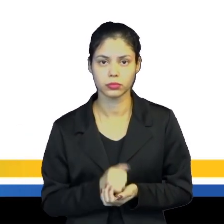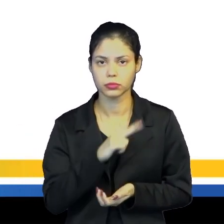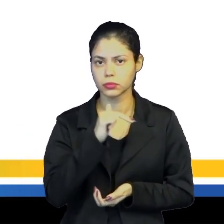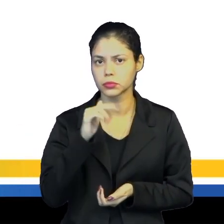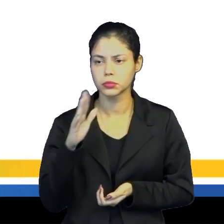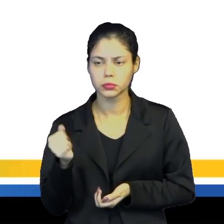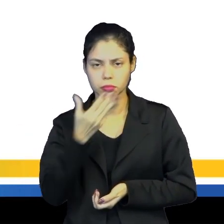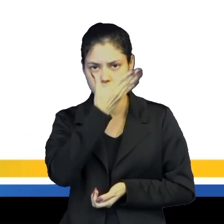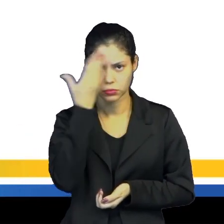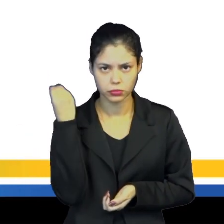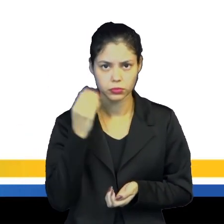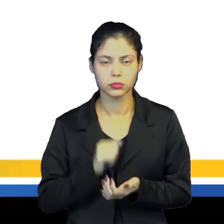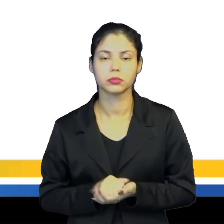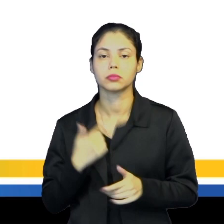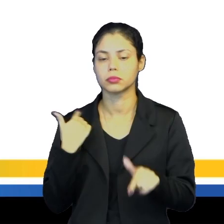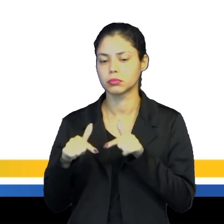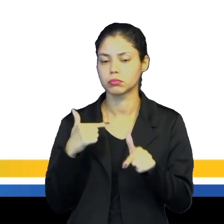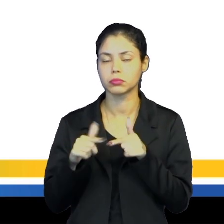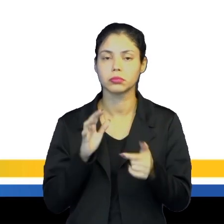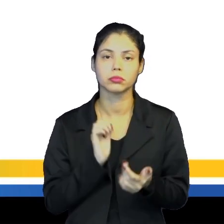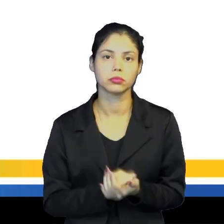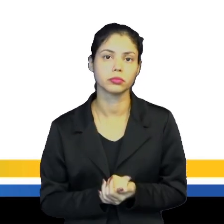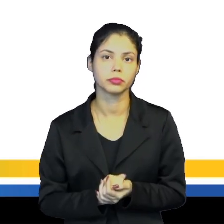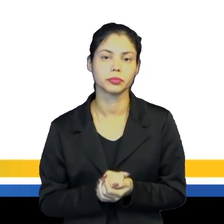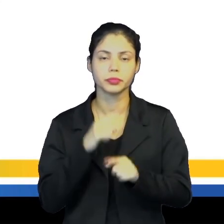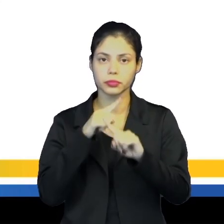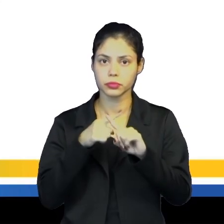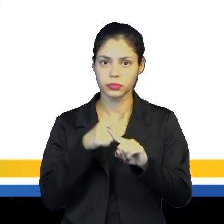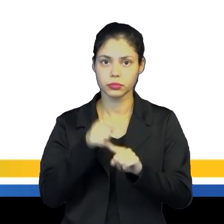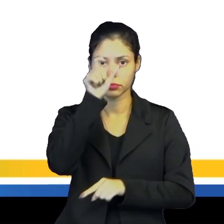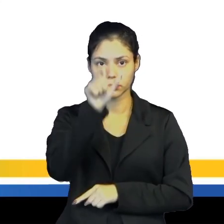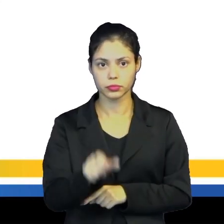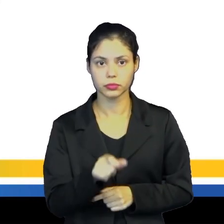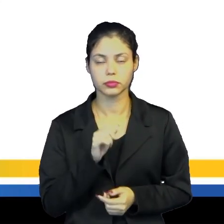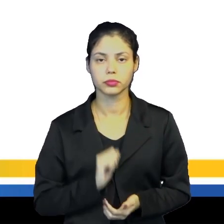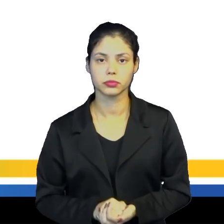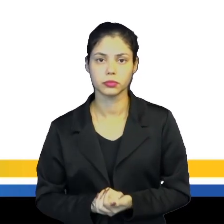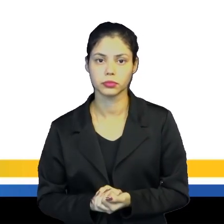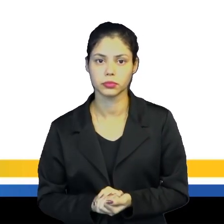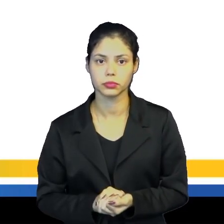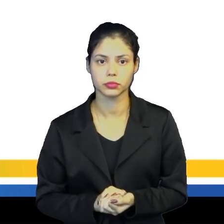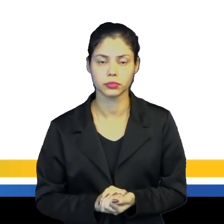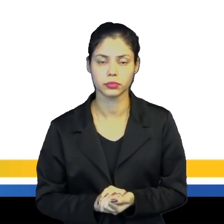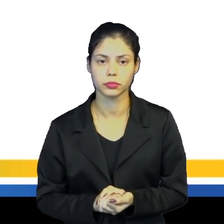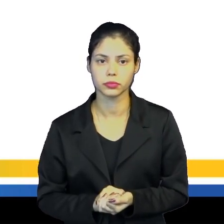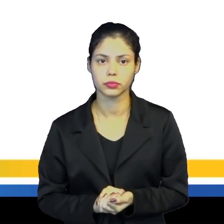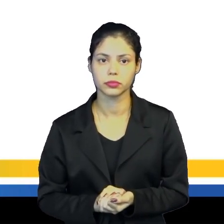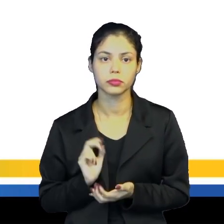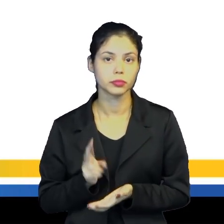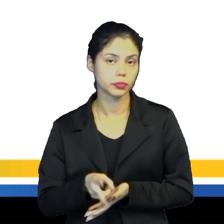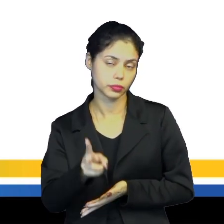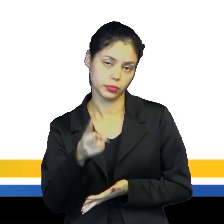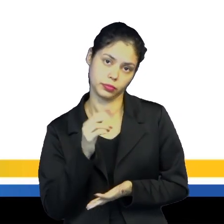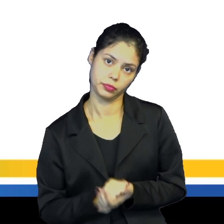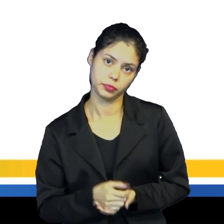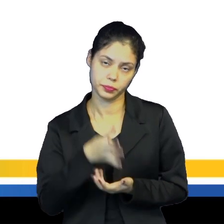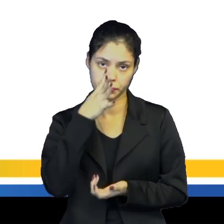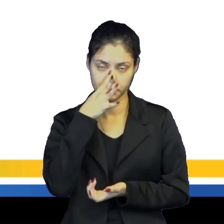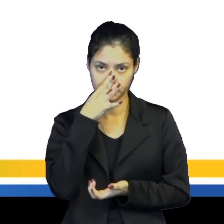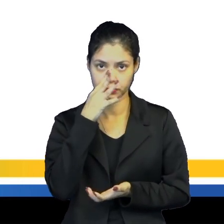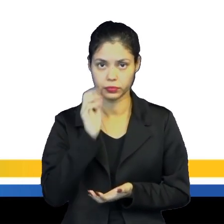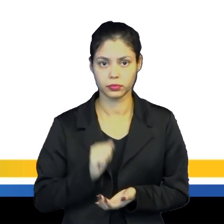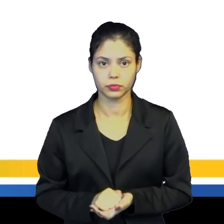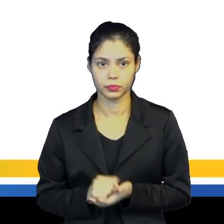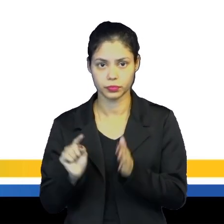nunca esquecendo que ela sempre vai trabalhar linha versus coluna, tá? Continuando. Então, observe